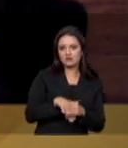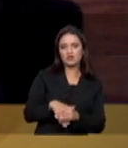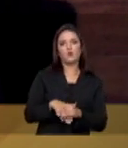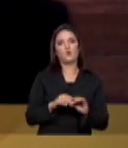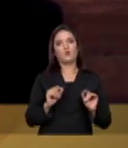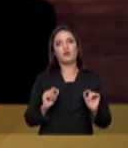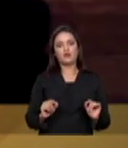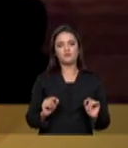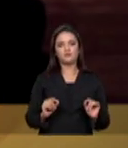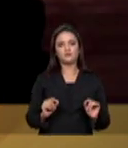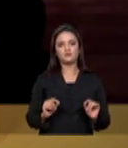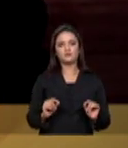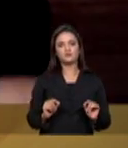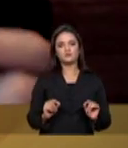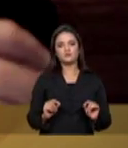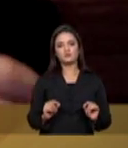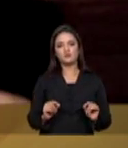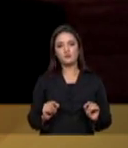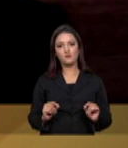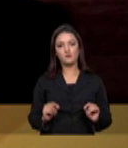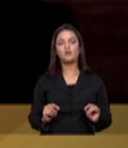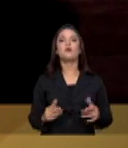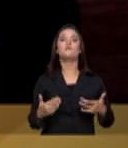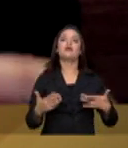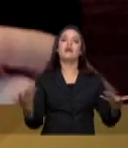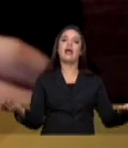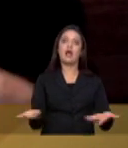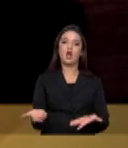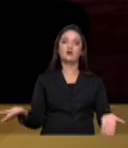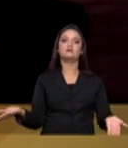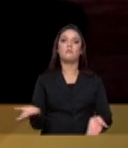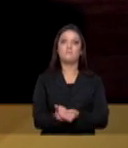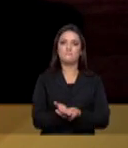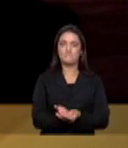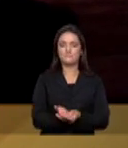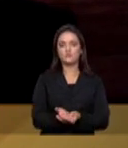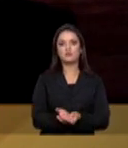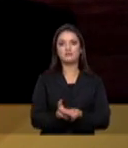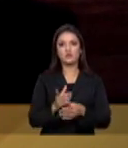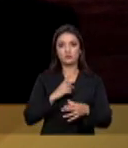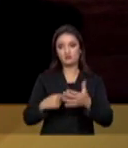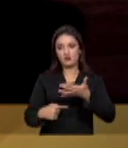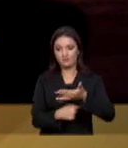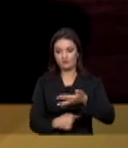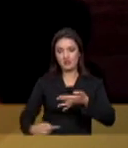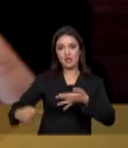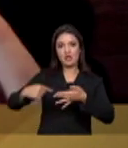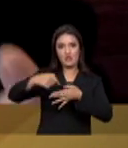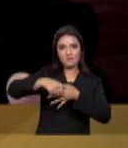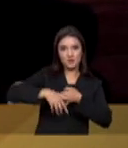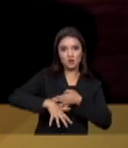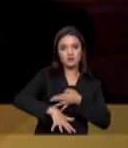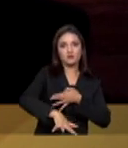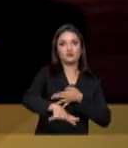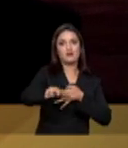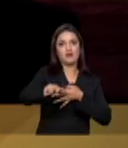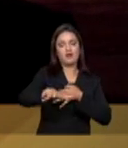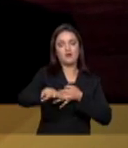seja de reconhecer a repercussão geral em questão condicional para